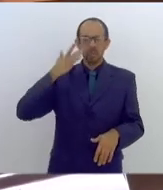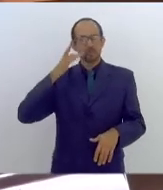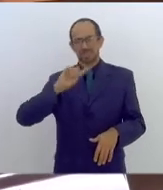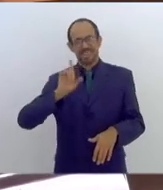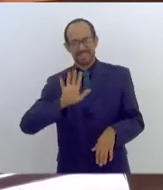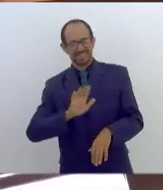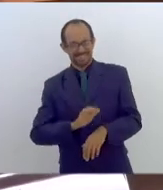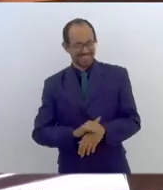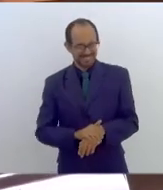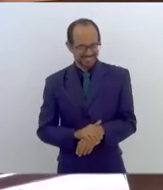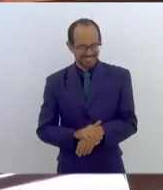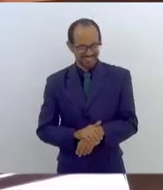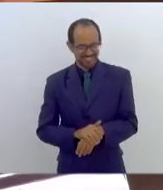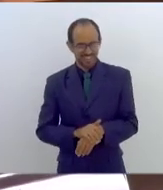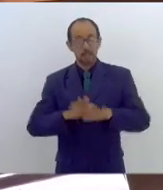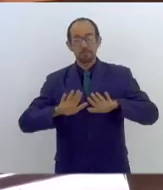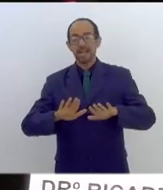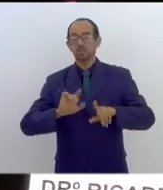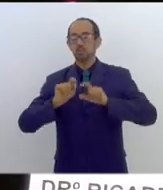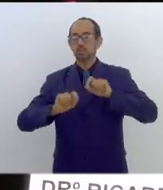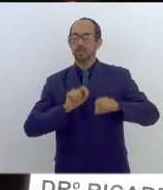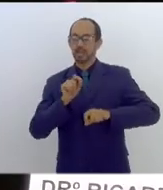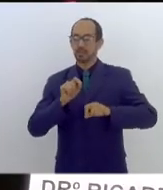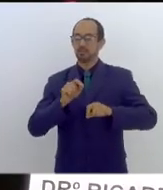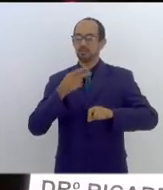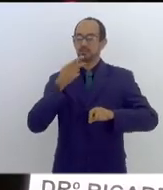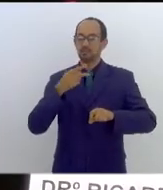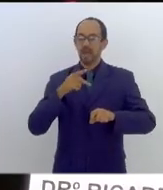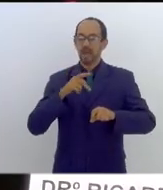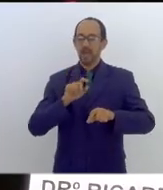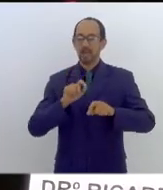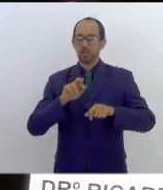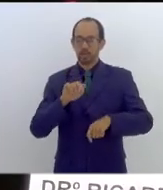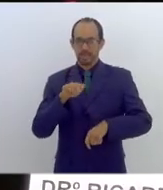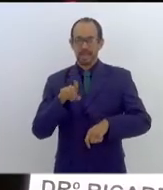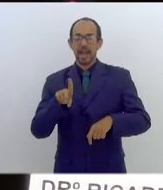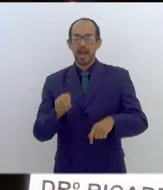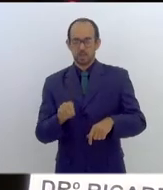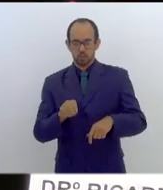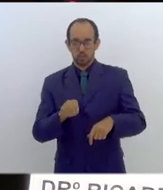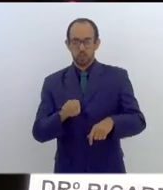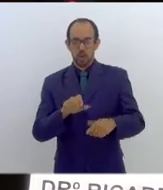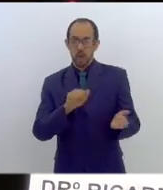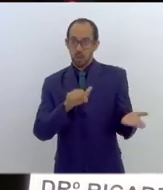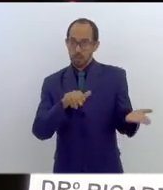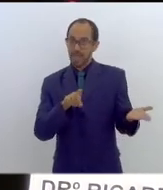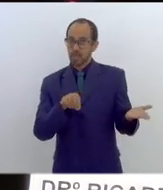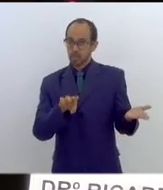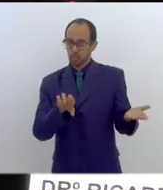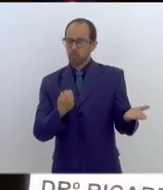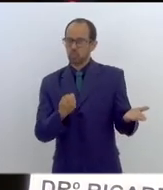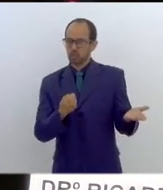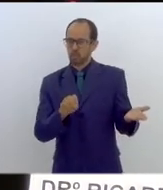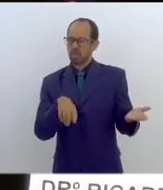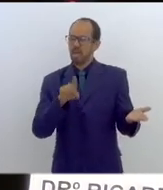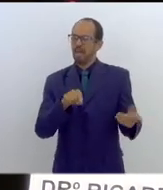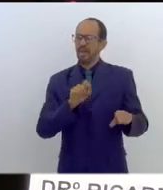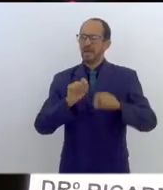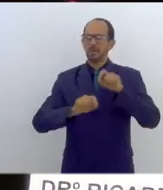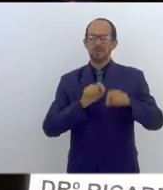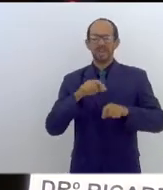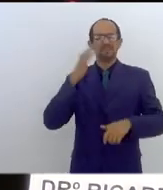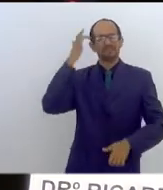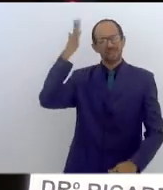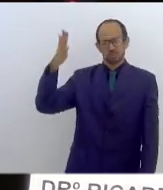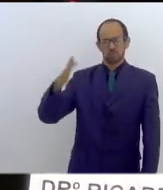mas falar senhor presidente do do Ricardo Alberto é muito fácil